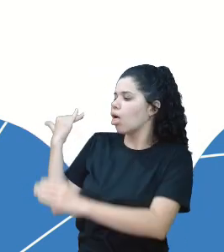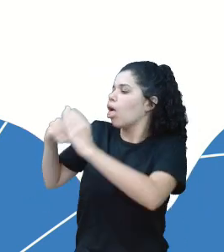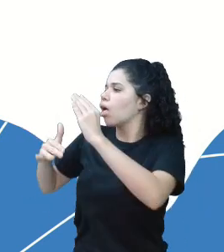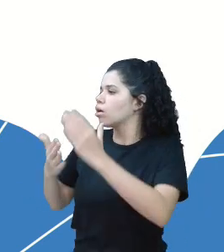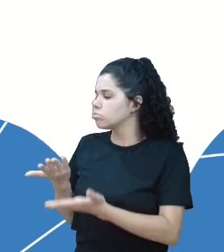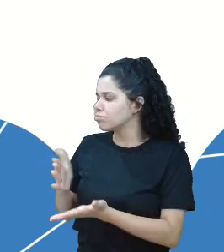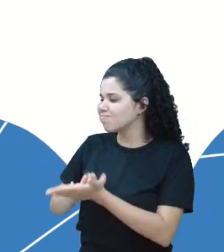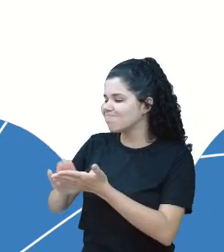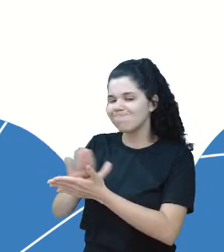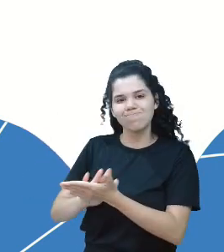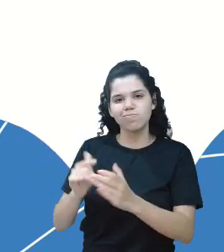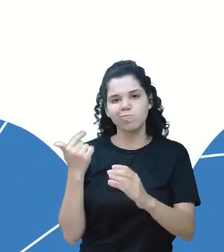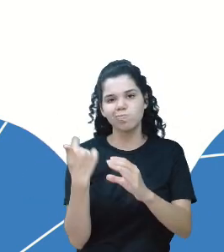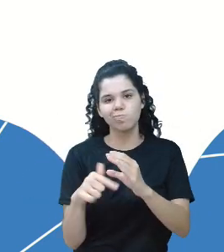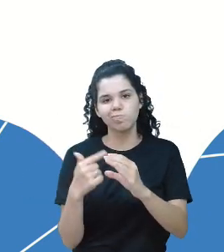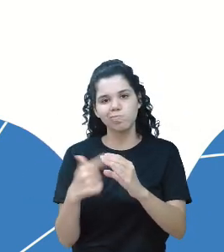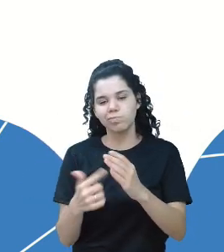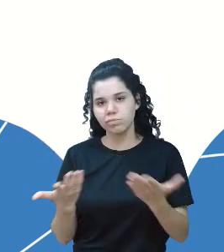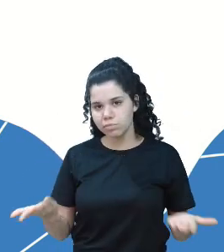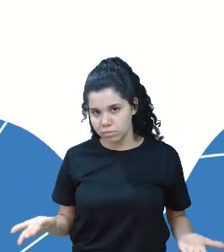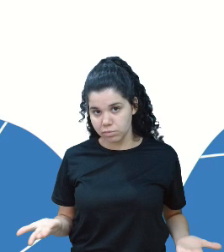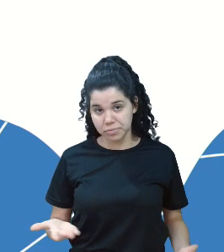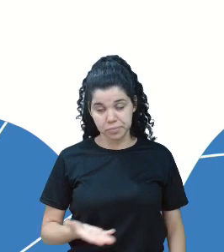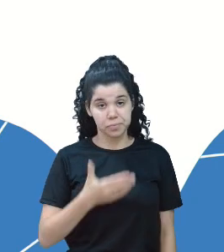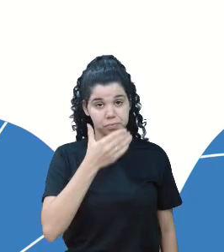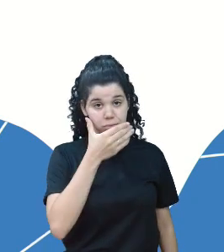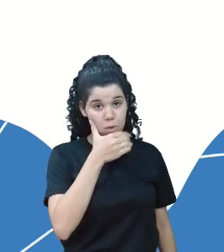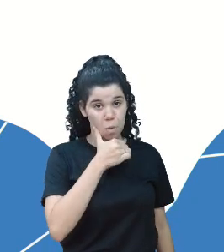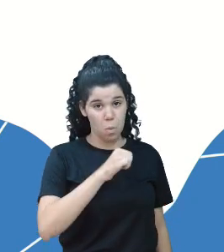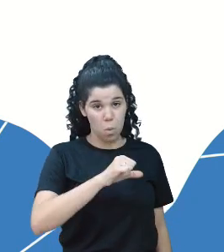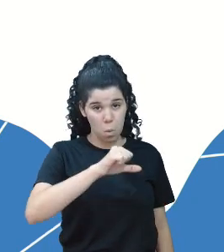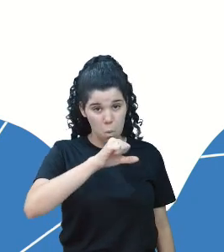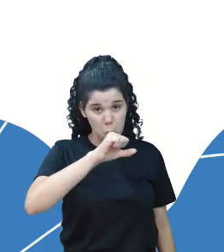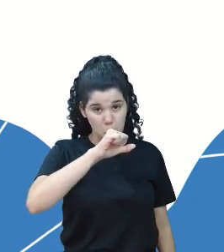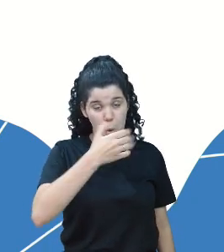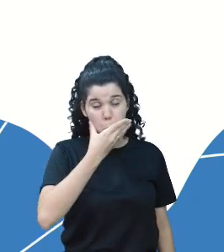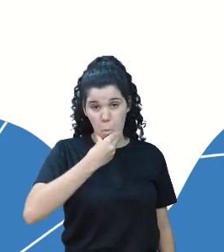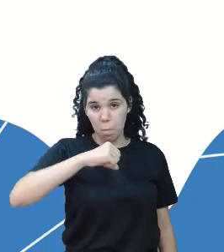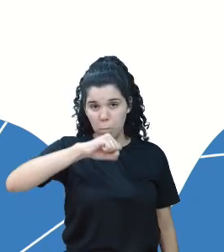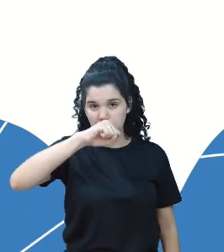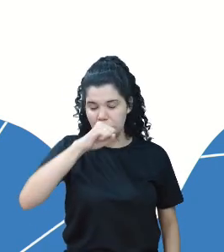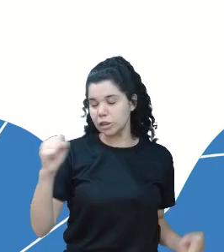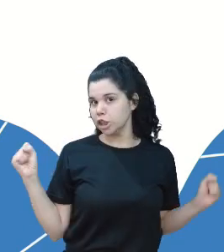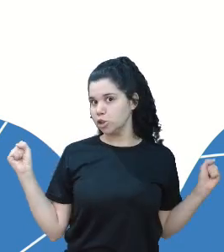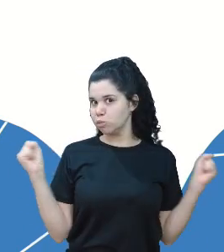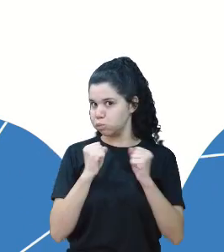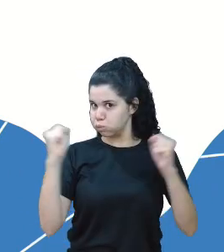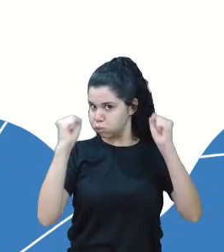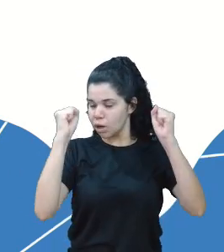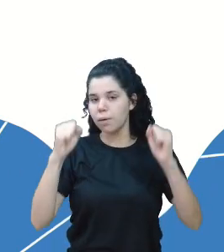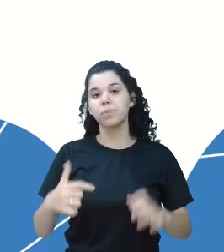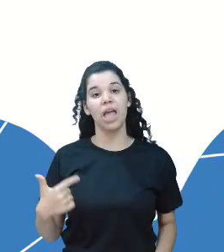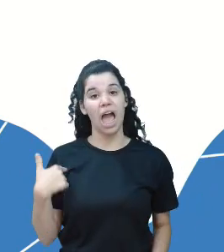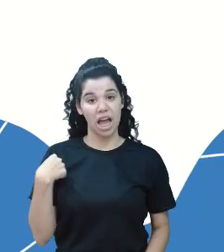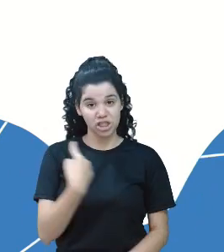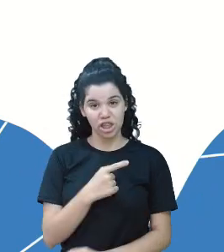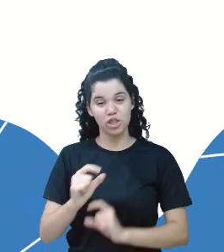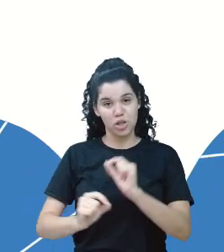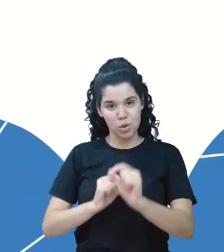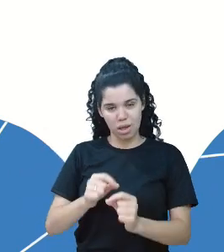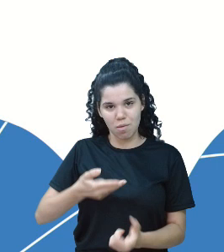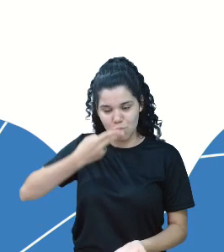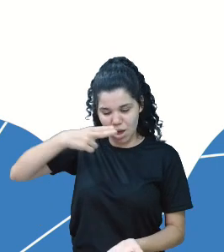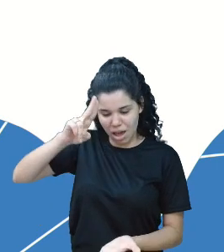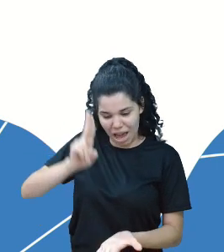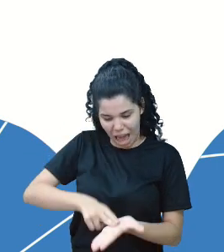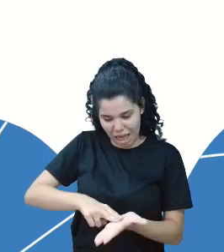Não havia e-mail. O pai era uma onça. A gente amarrava um bilhete numa pedra presa